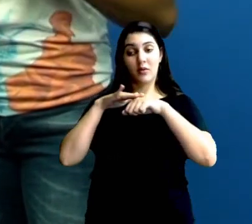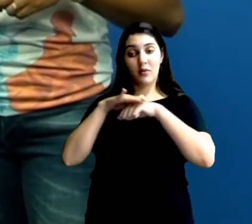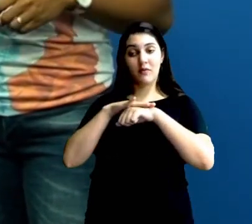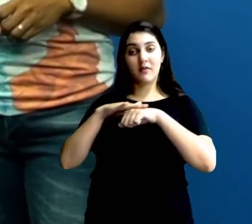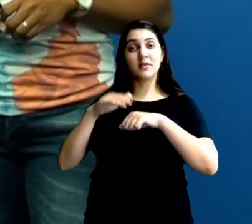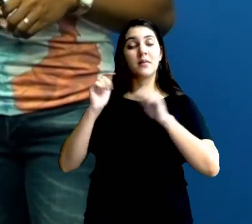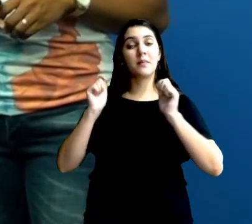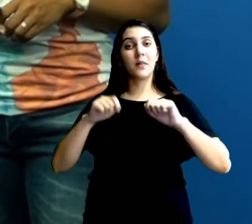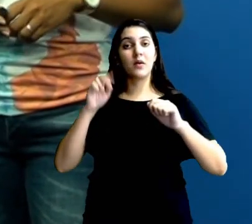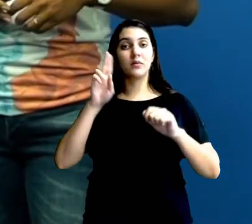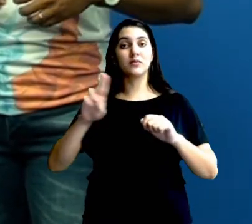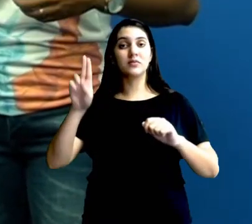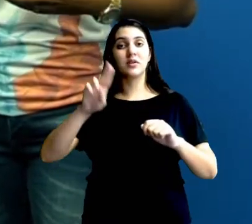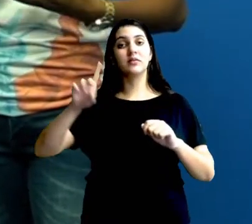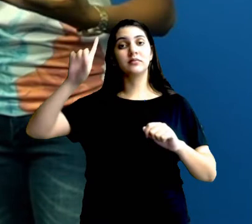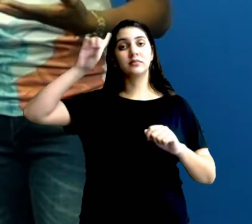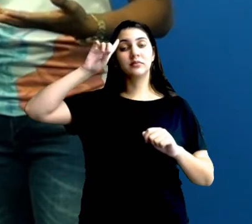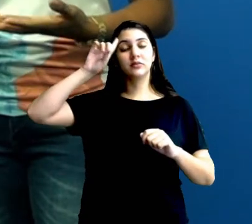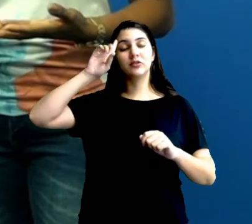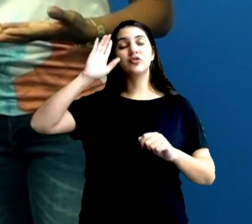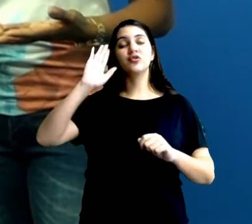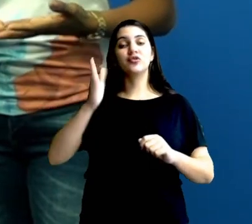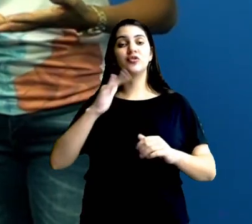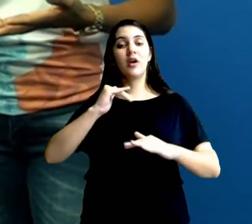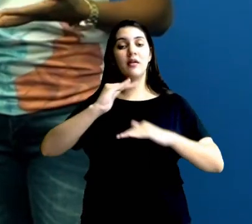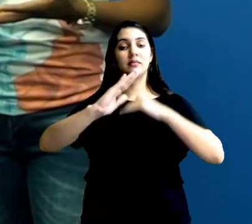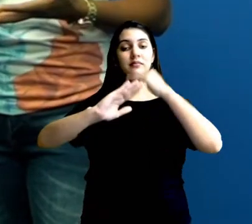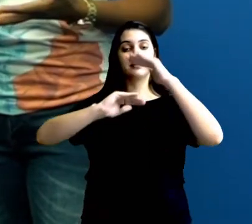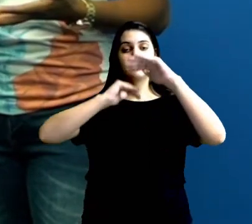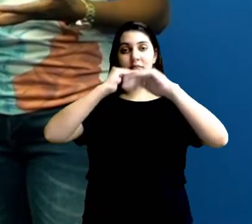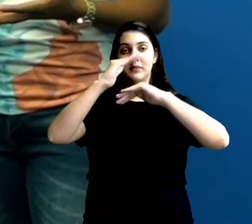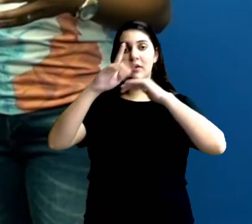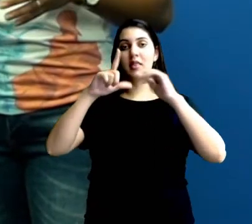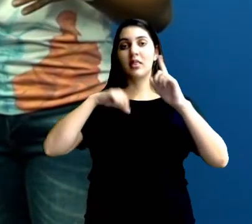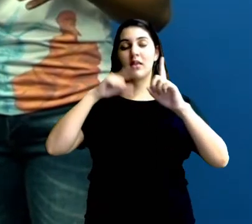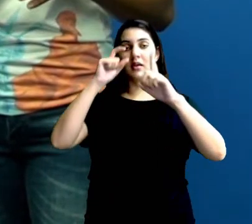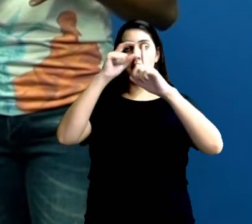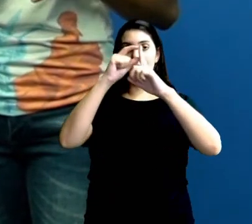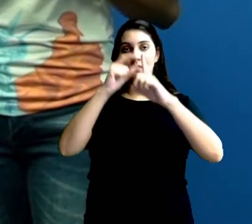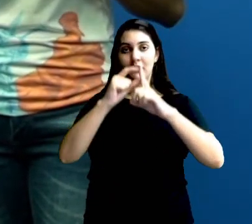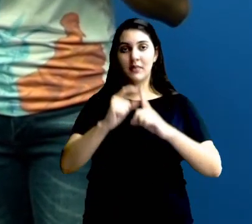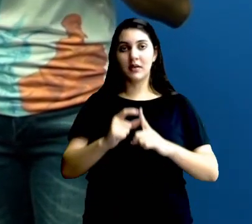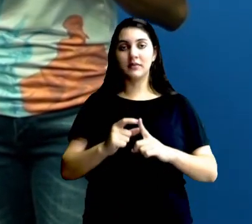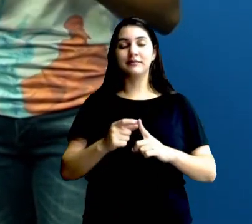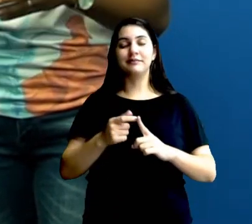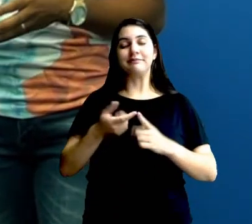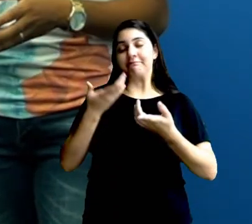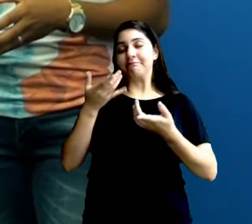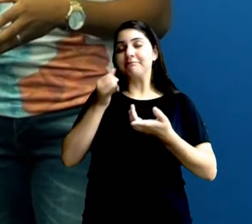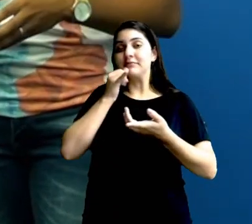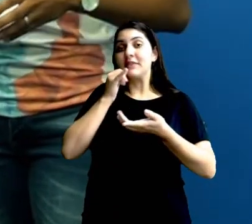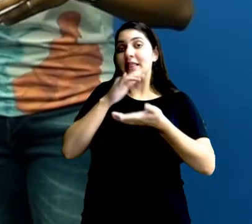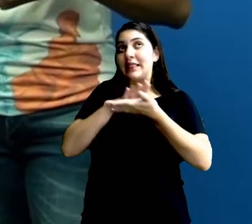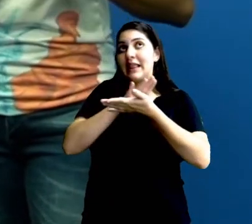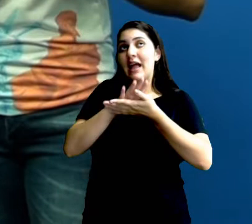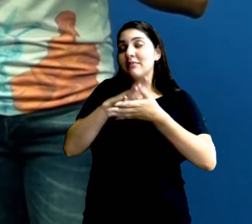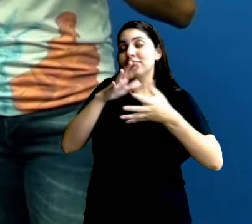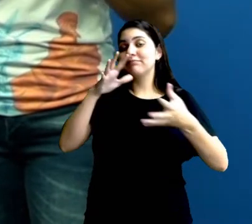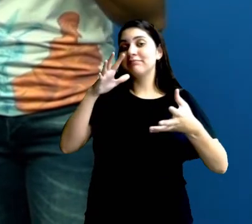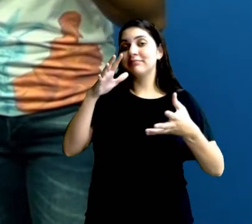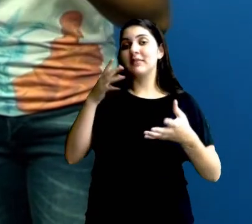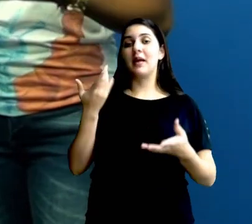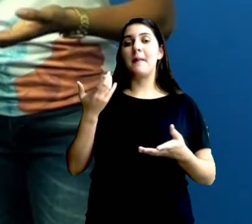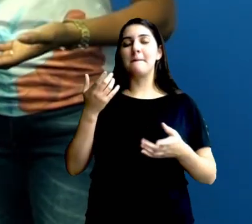utilizar como essa no dia a dia e já ir construindo vocabulários. Então, nota que eu não tenho aí nada extraordinário. Não